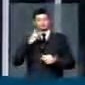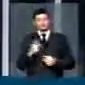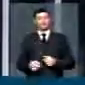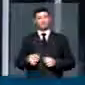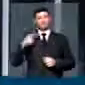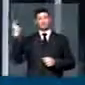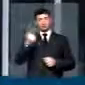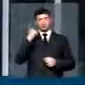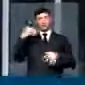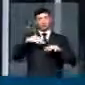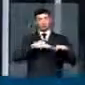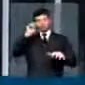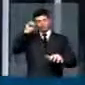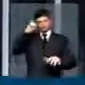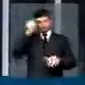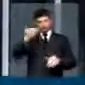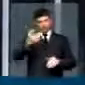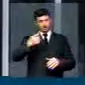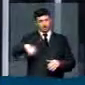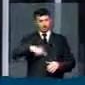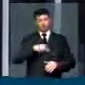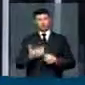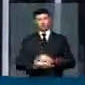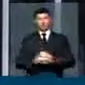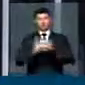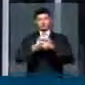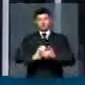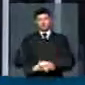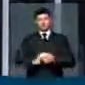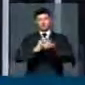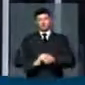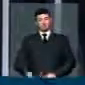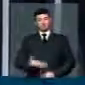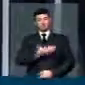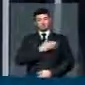a todos do Movimento Negro que nós damos essa saudação em nome do companheiro João Francisco.